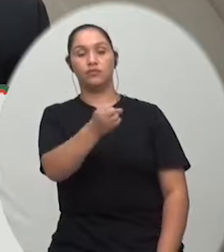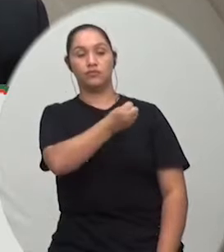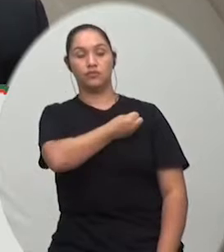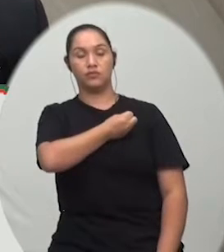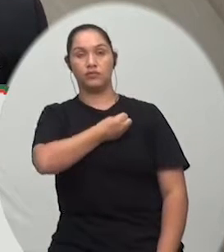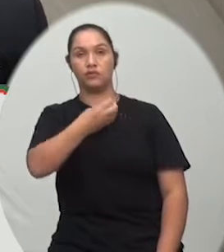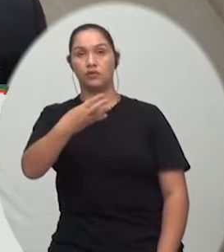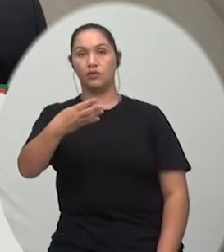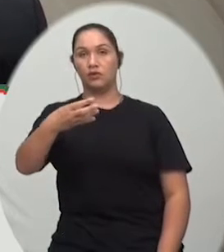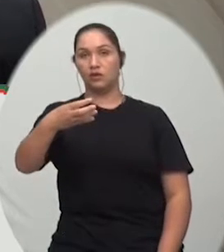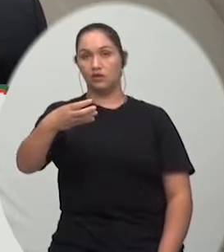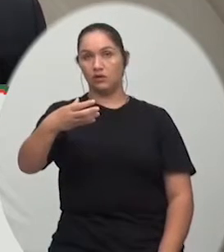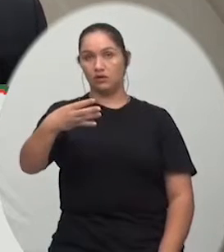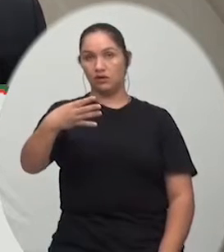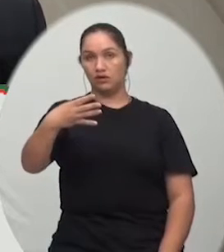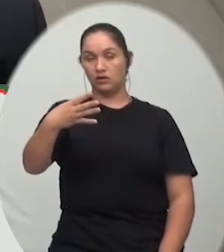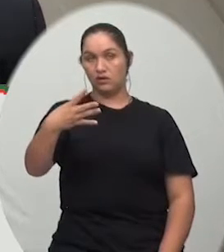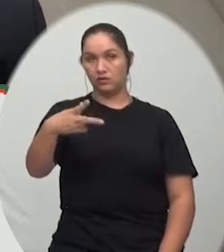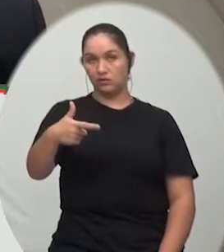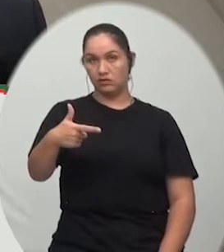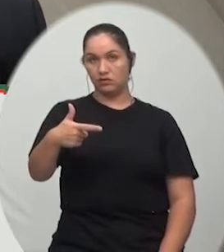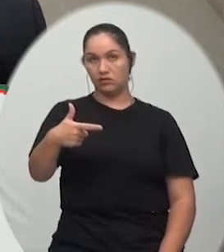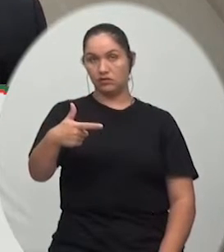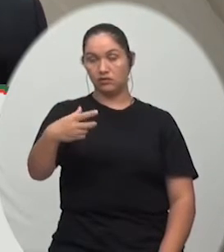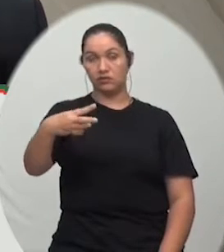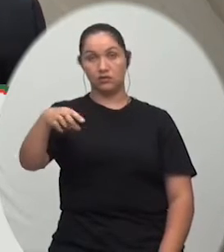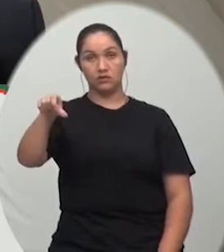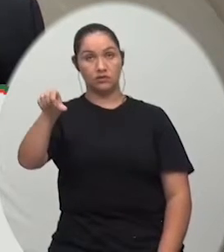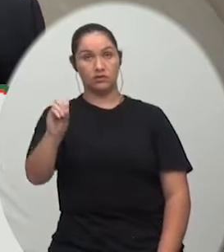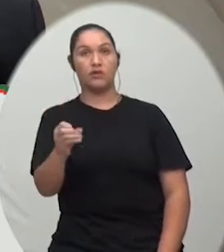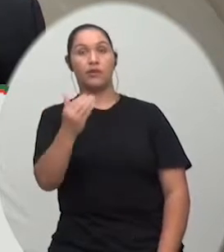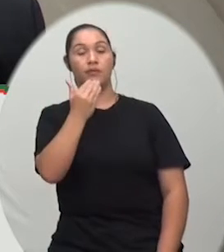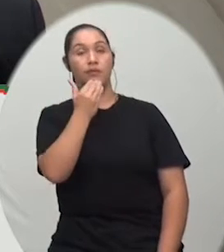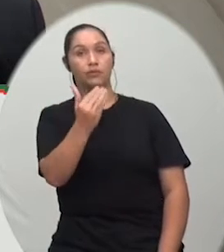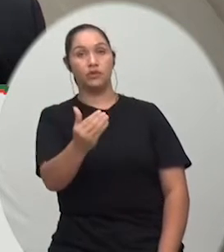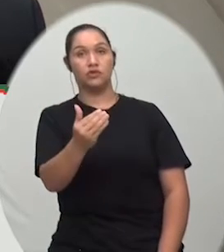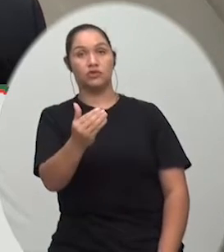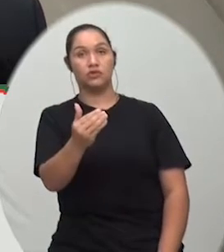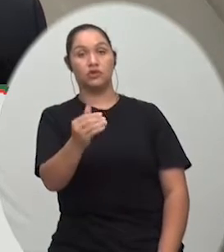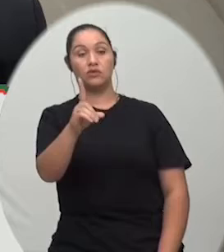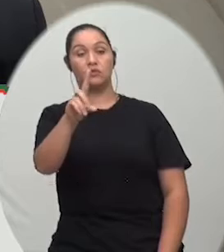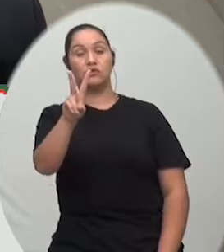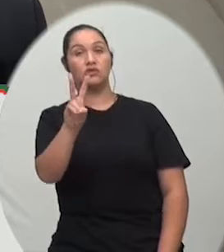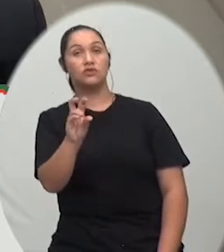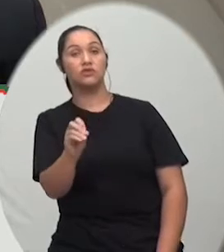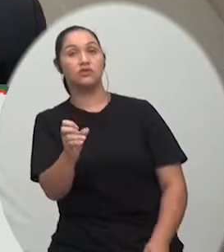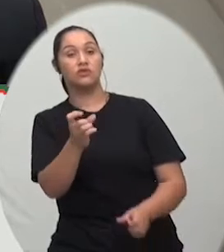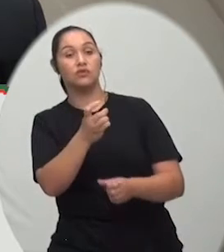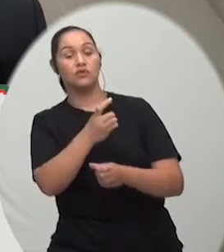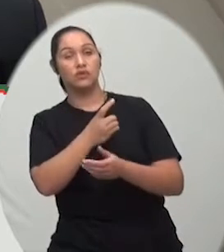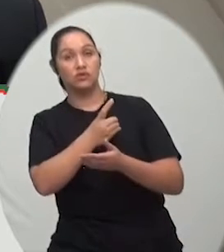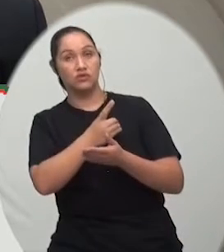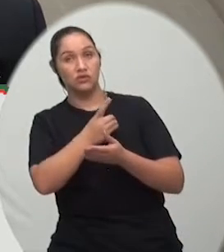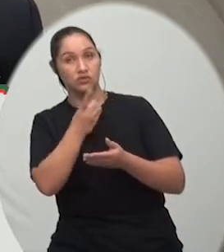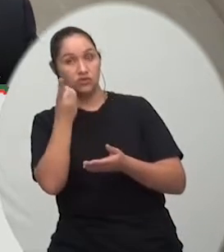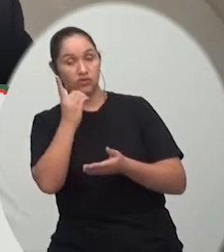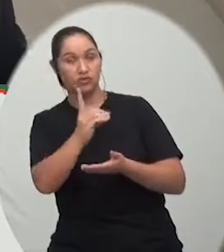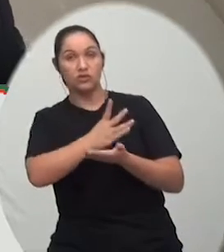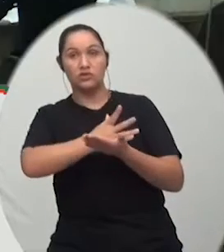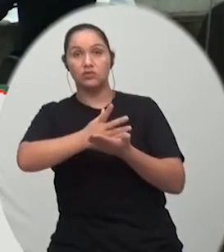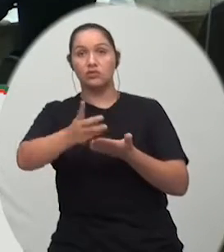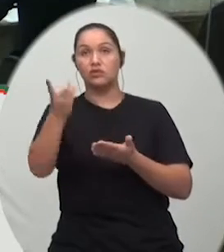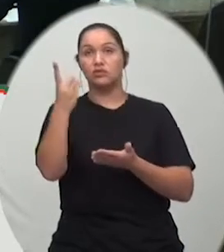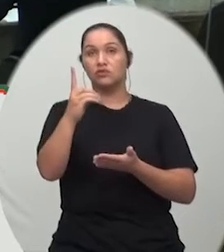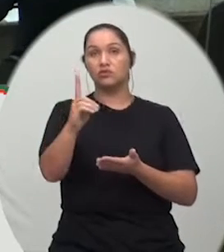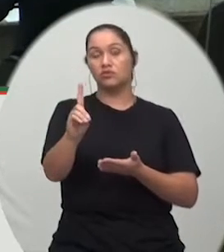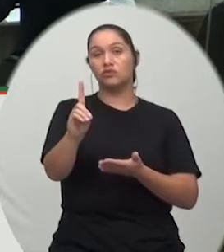42.390, solicitando licença para tratar de assunto particular pelo período de 120 dias a partir do dia 15 de março do ano corrente. Era